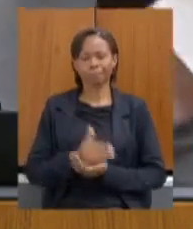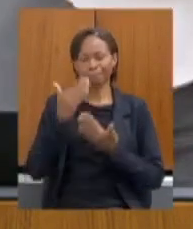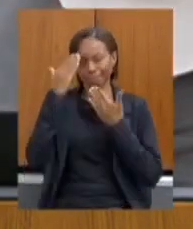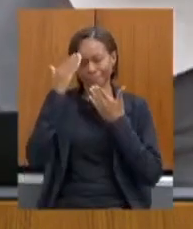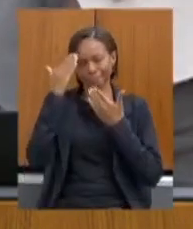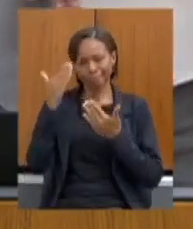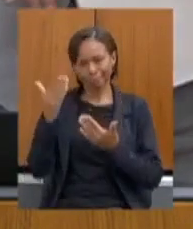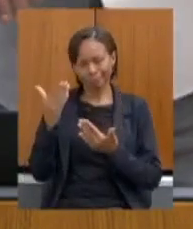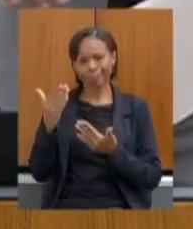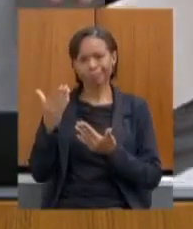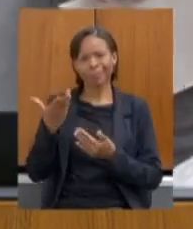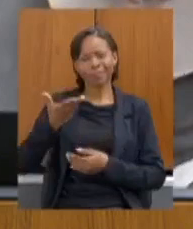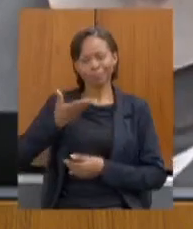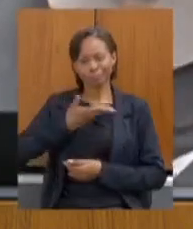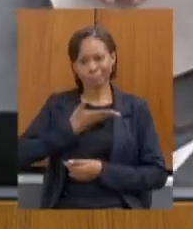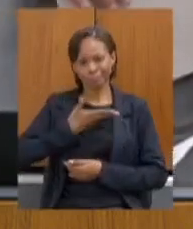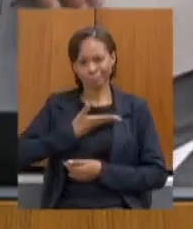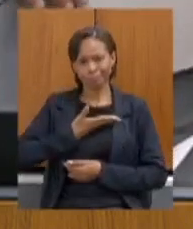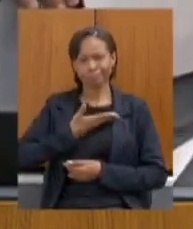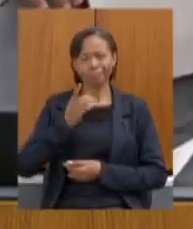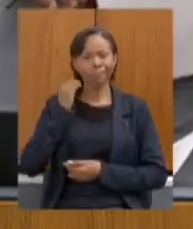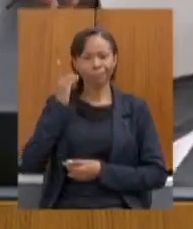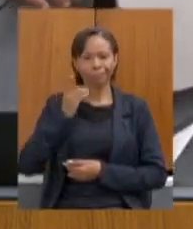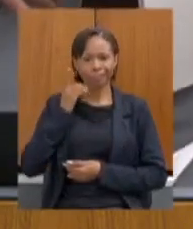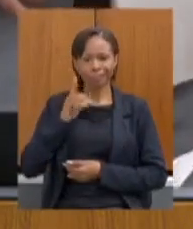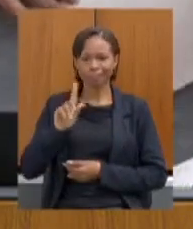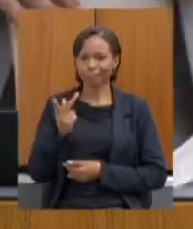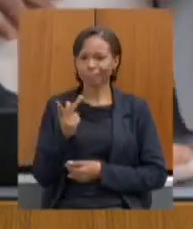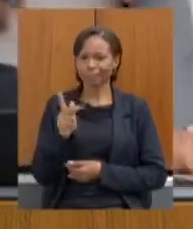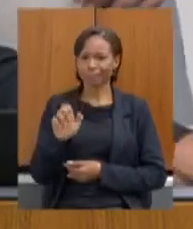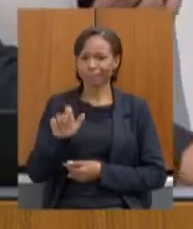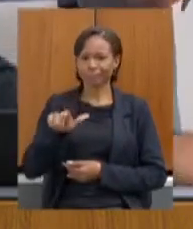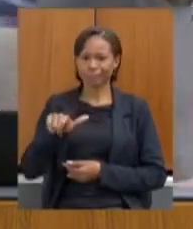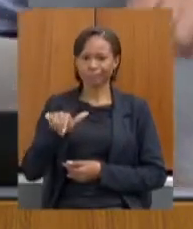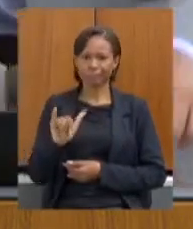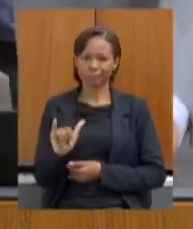obrigado ao meu colega e deputado Elita Arquini.